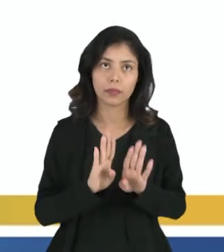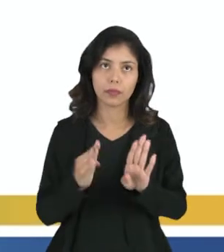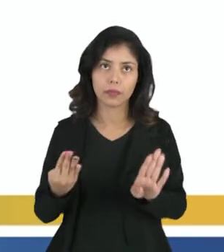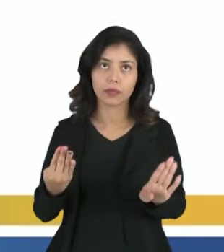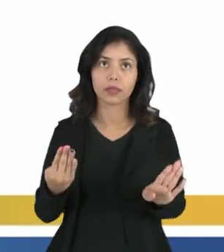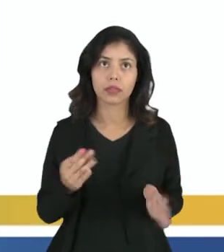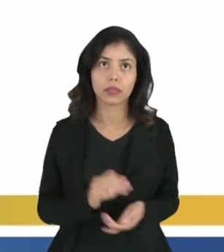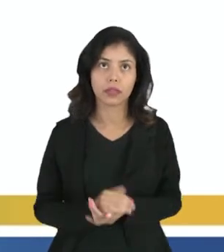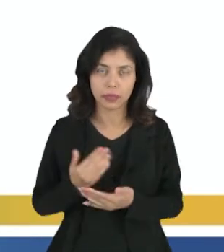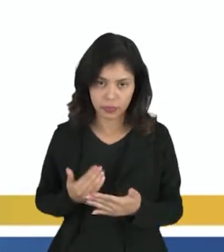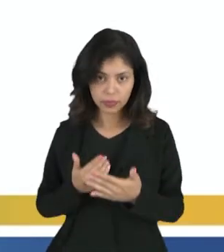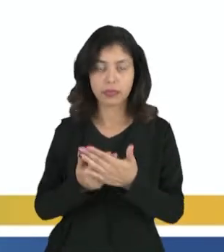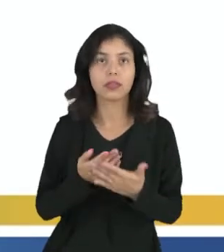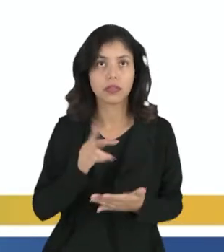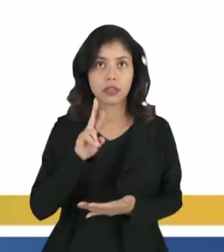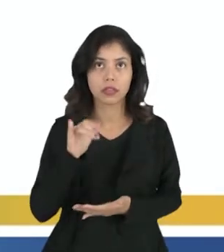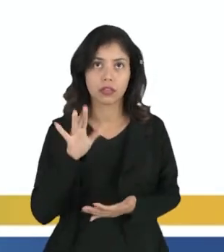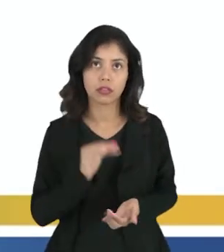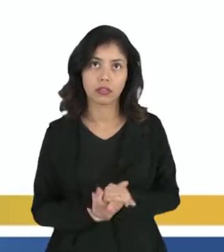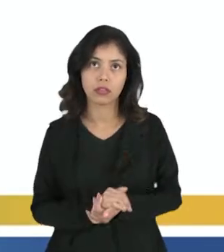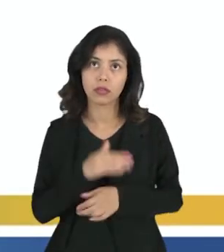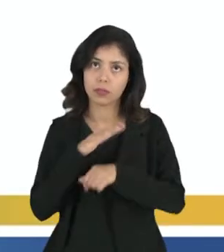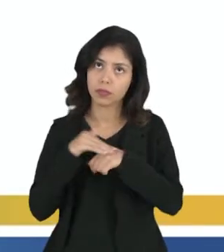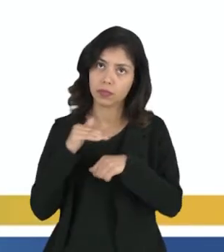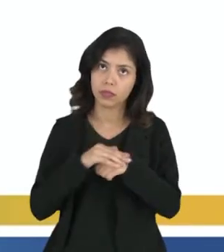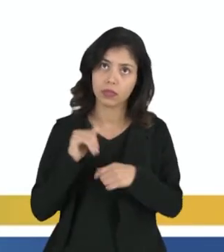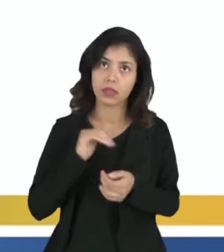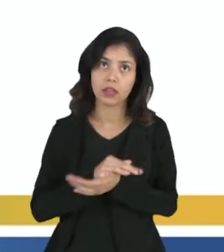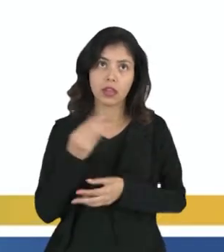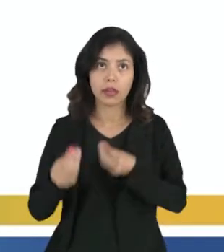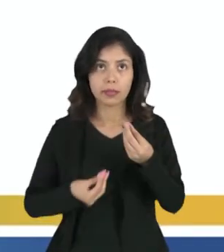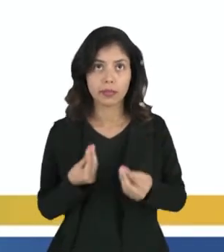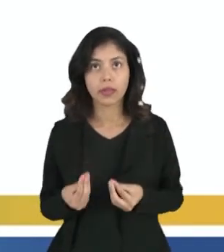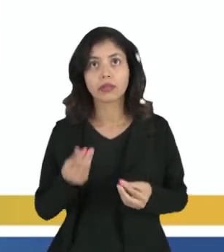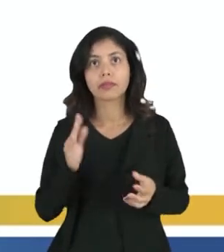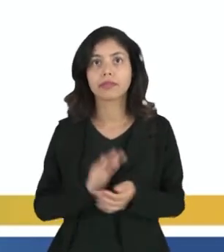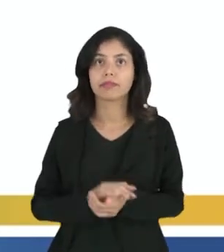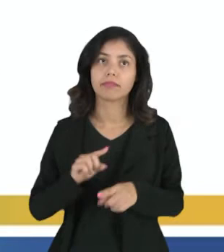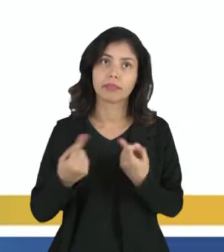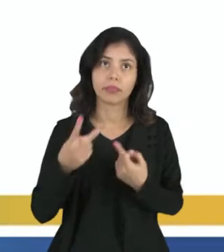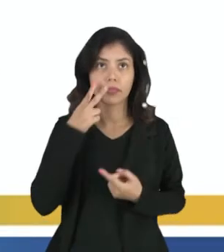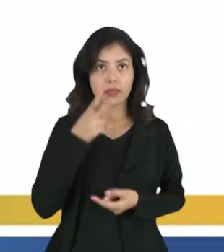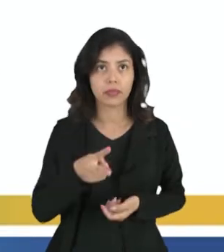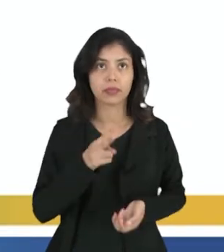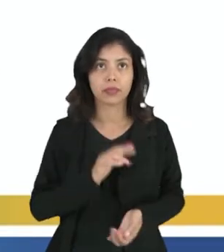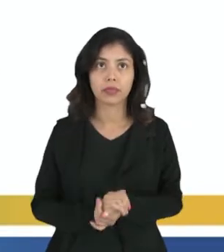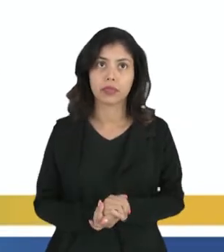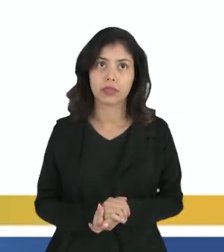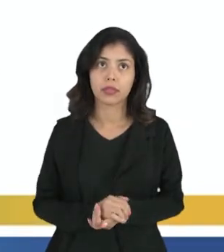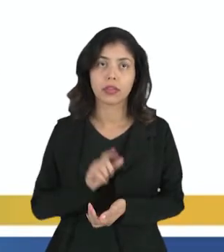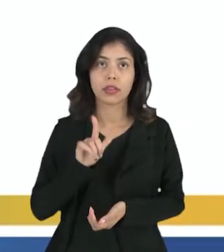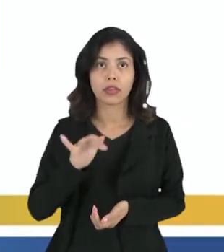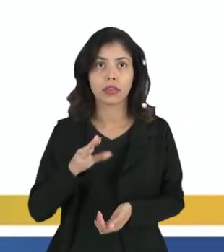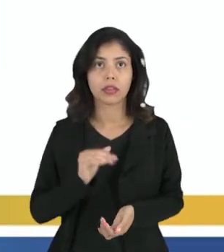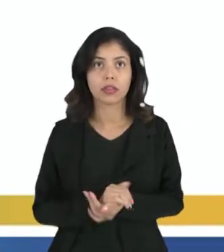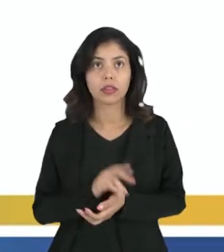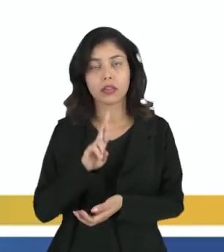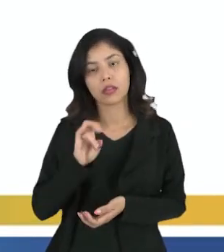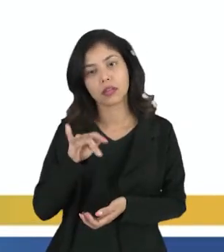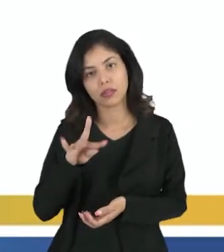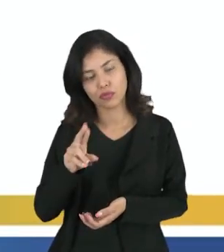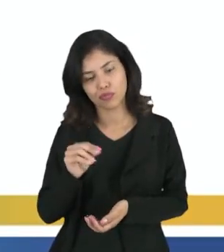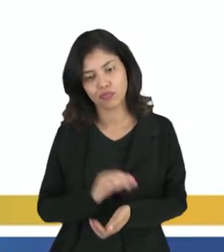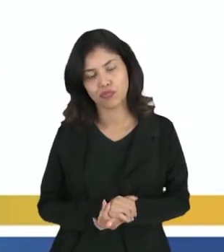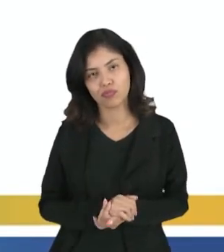a porta do elevador, esbocei um gesto de carinho na despedida. Mas, como eu previra, ela